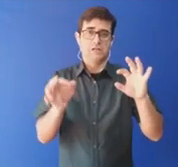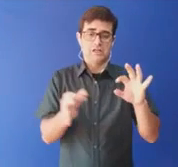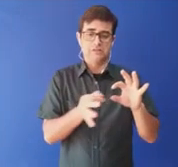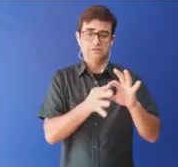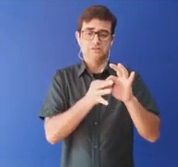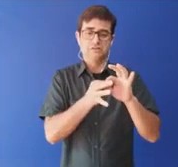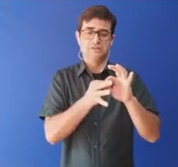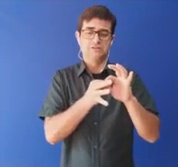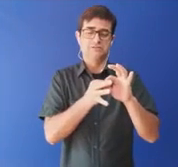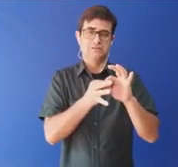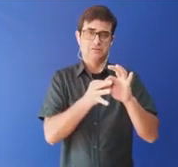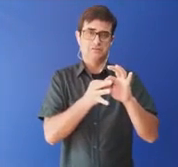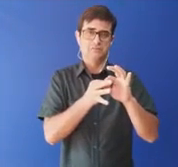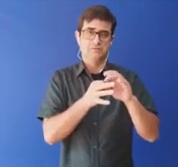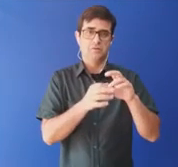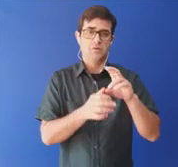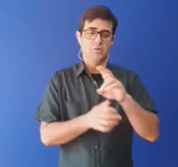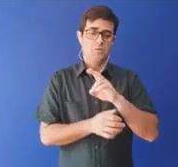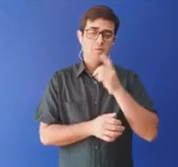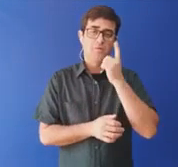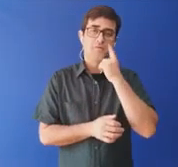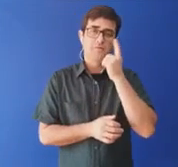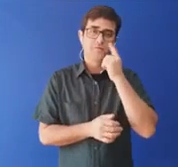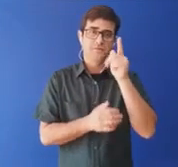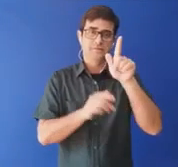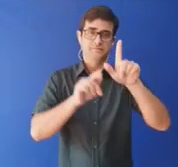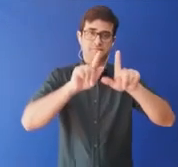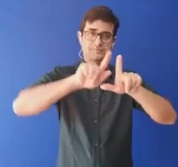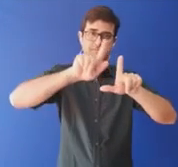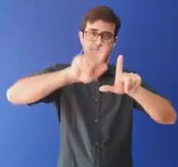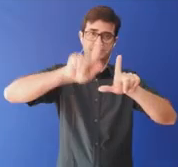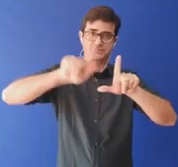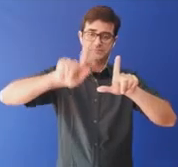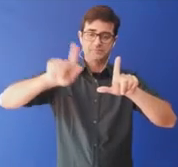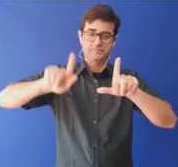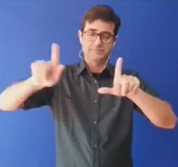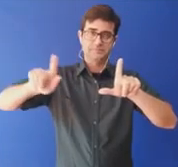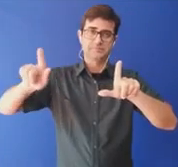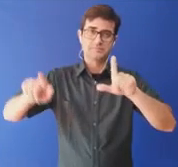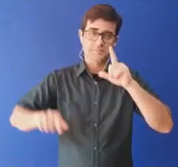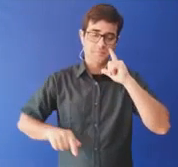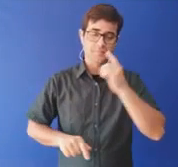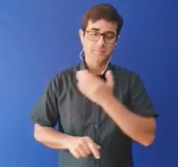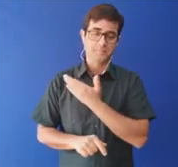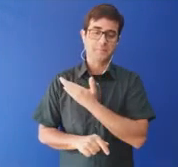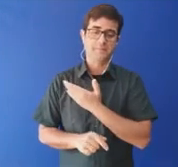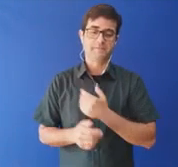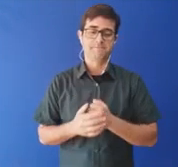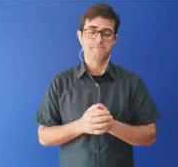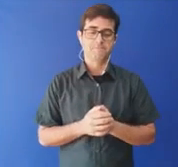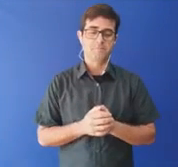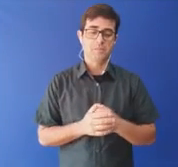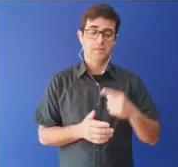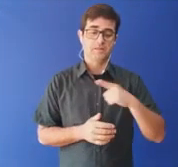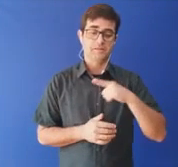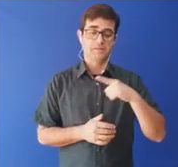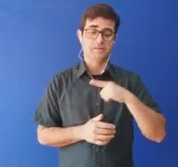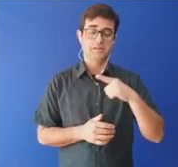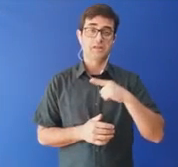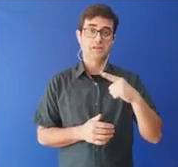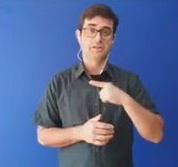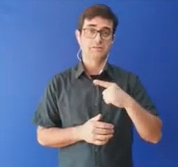de dissociação. Primeiro, vamos entender o que quer dizer esse gráfico, tá? Então, aqui eu teria dois